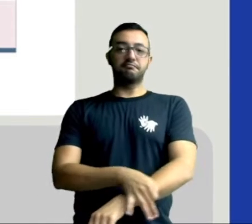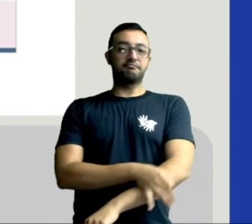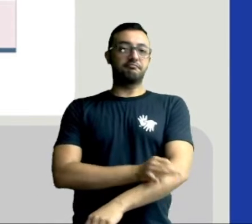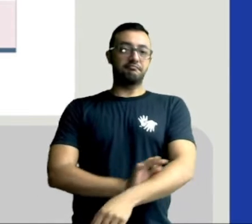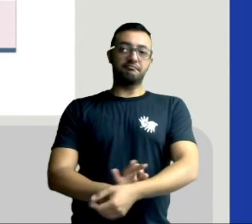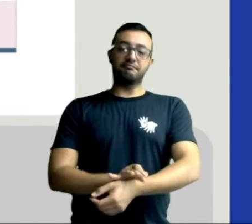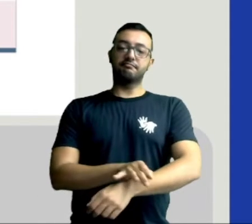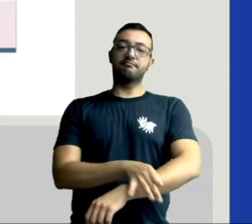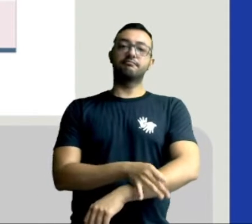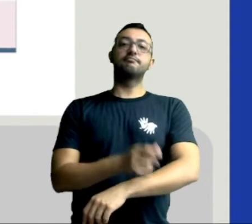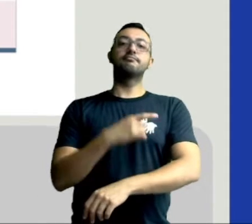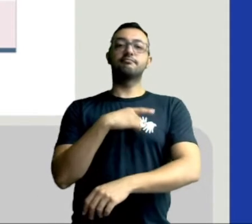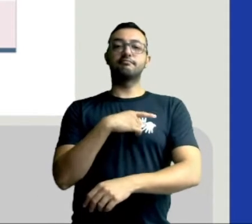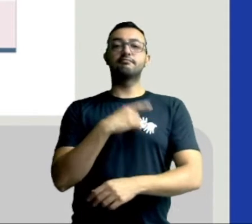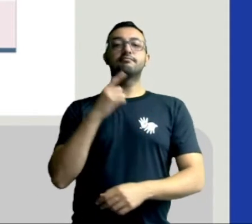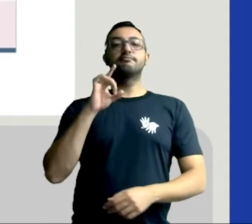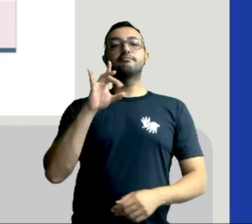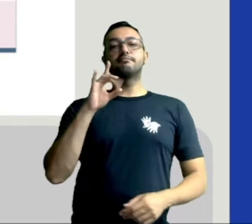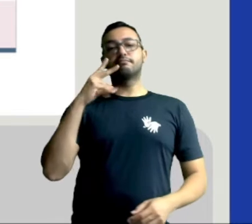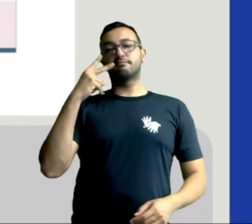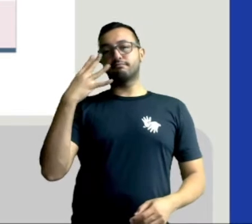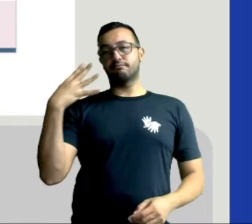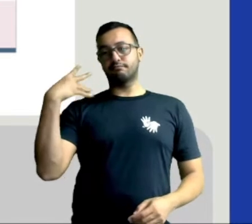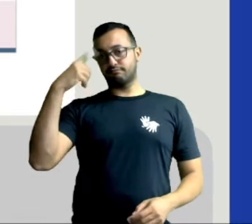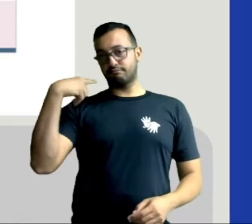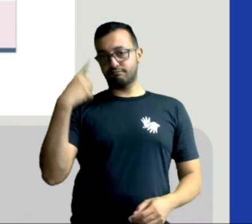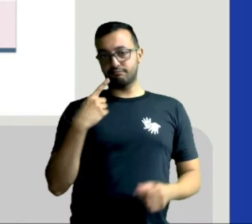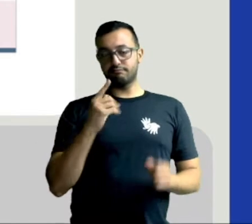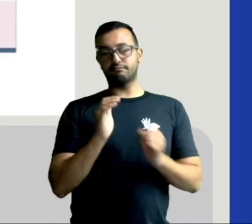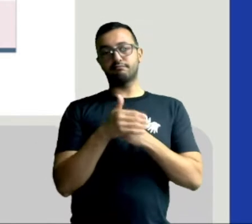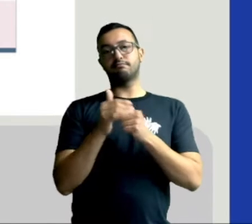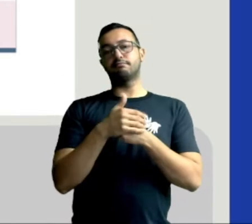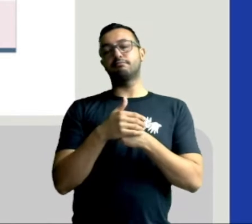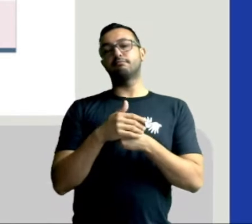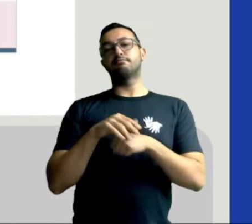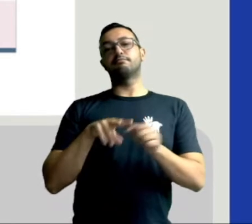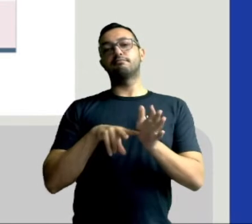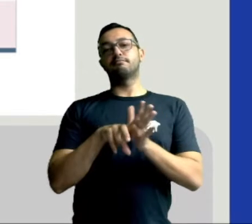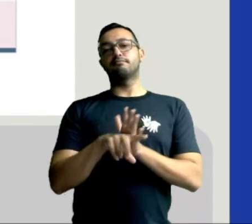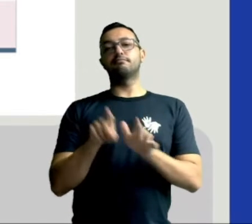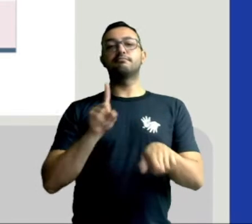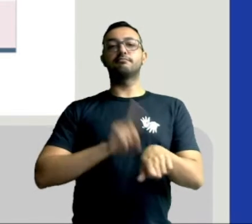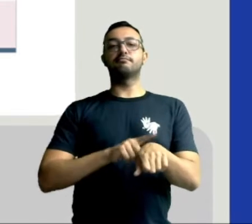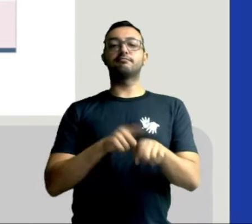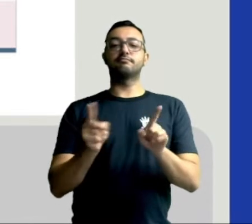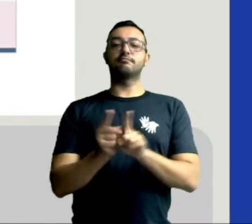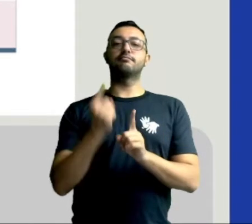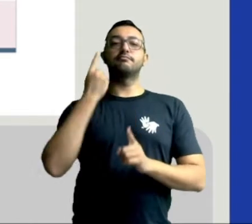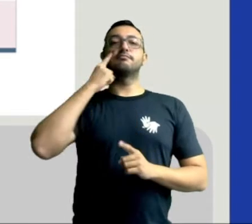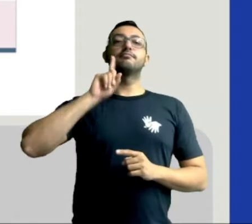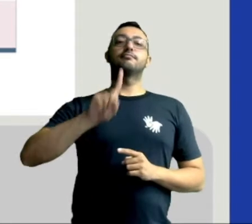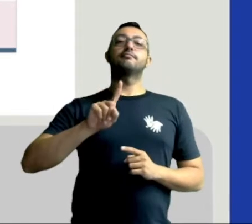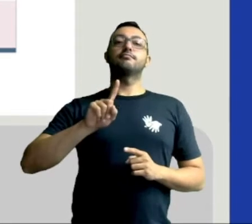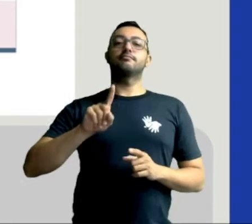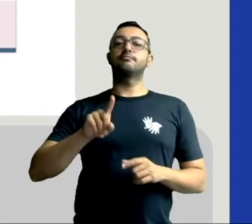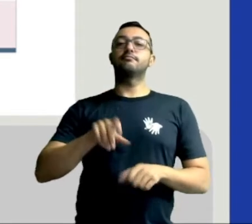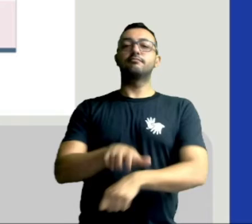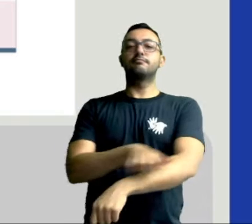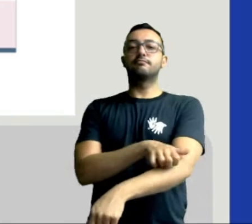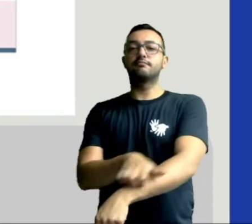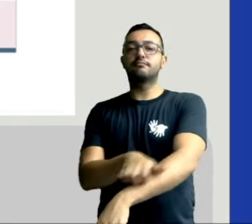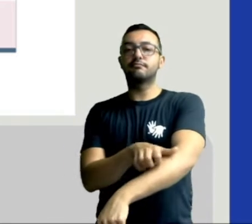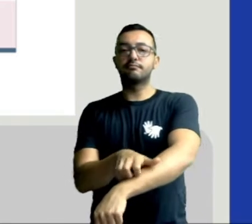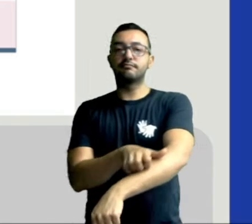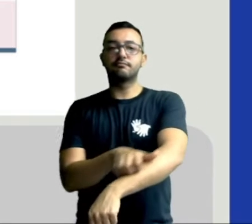zika aparecem nas primeiras 24 horas, né? O período de incubação do vírus é um período curto, de um dia. A